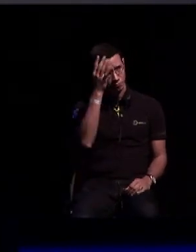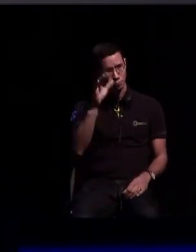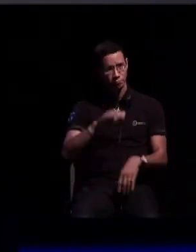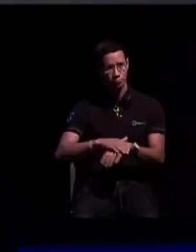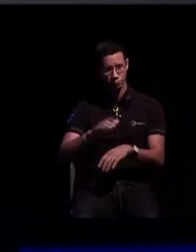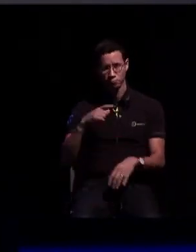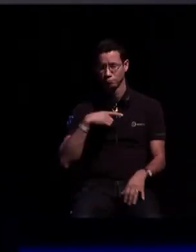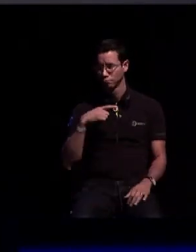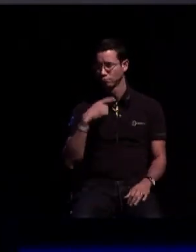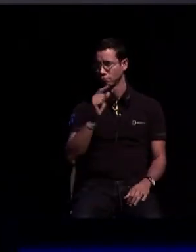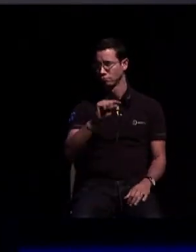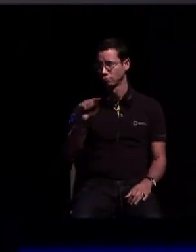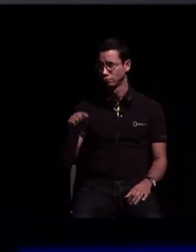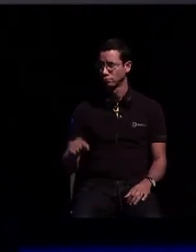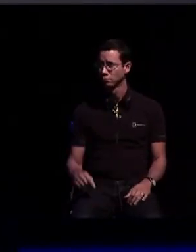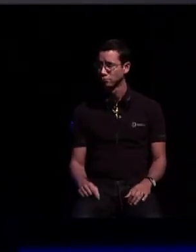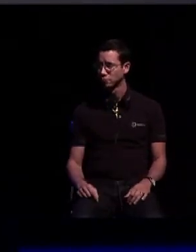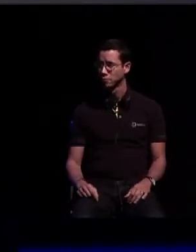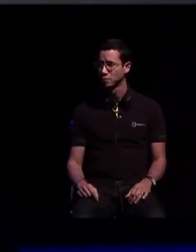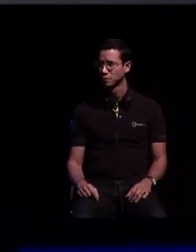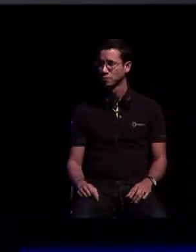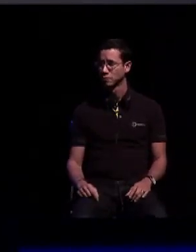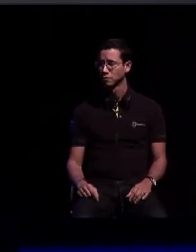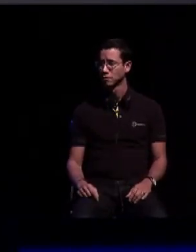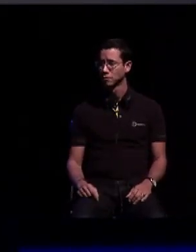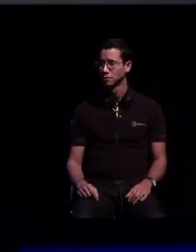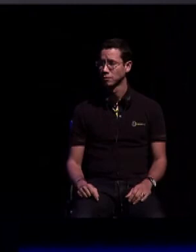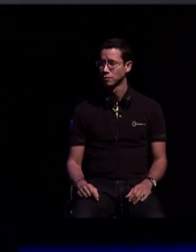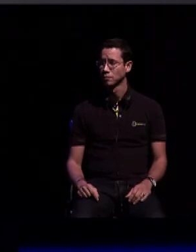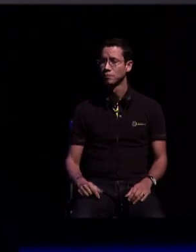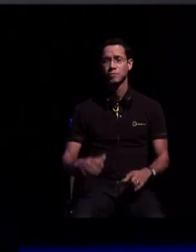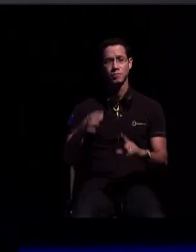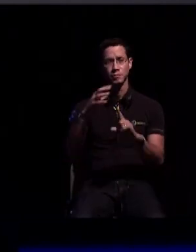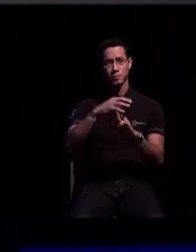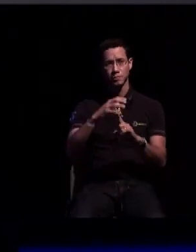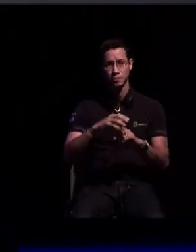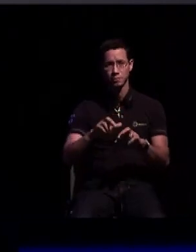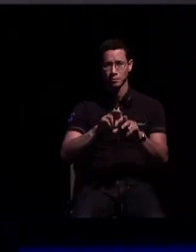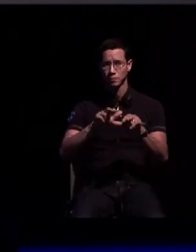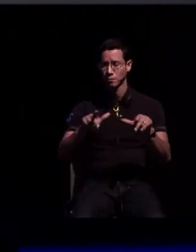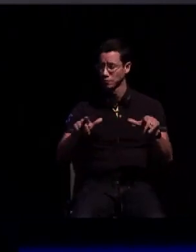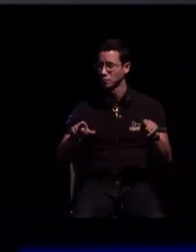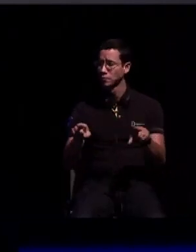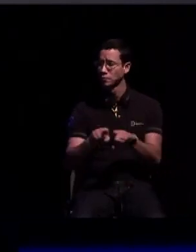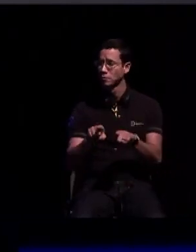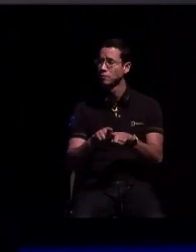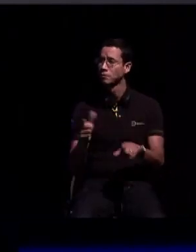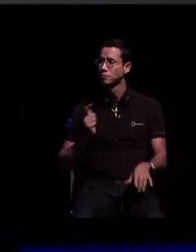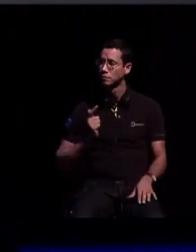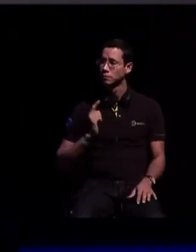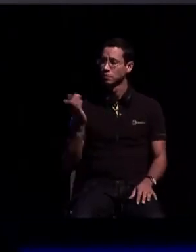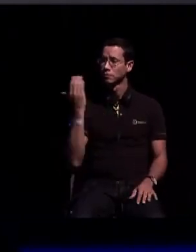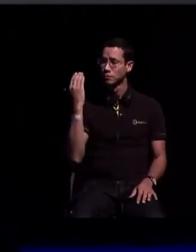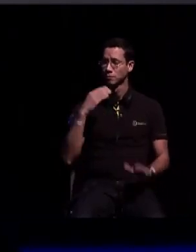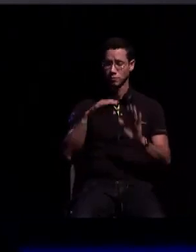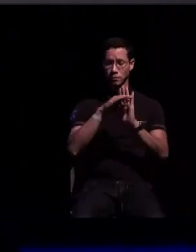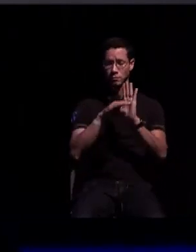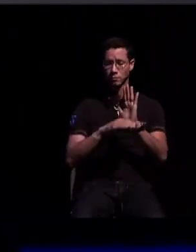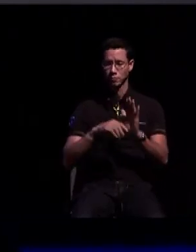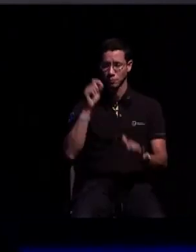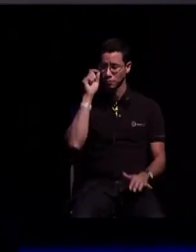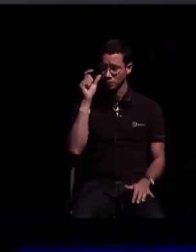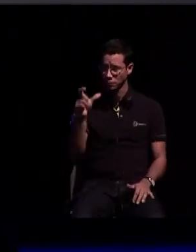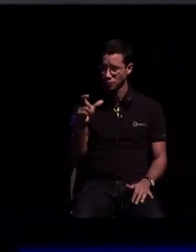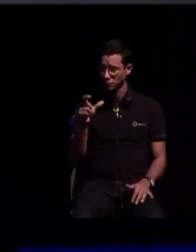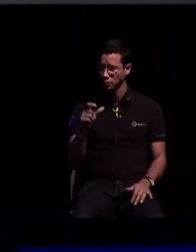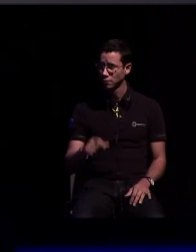isso, não só mais dinheiro, mas mais práticas e tudo, né? A gente tinha um programa aqui que era muito interessante,